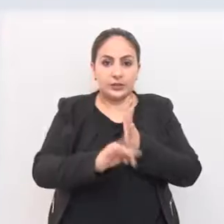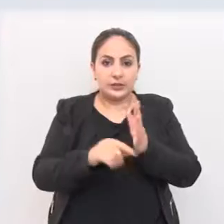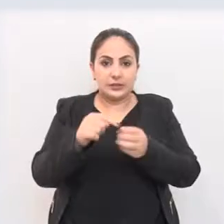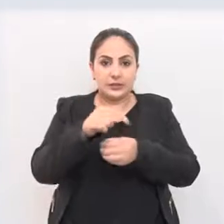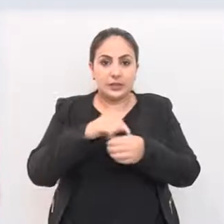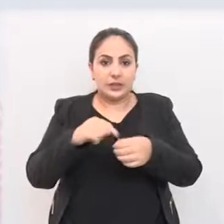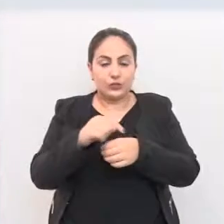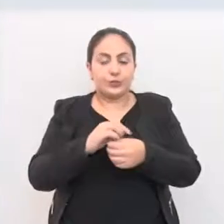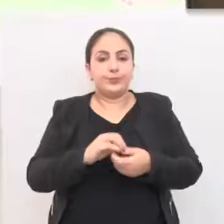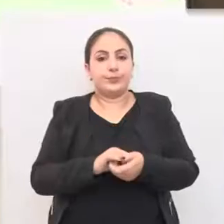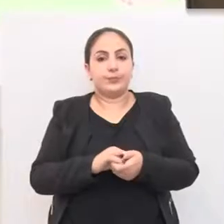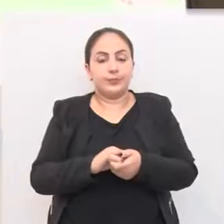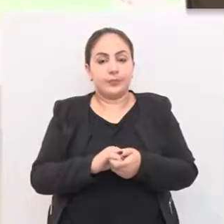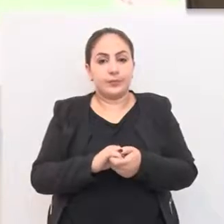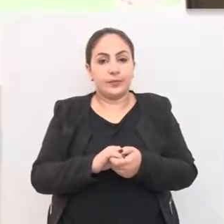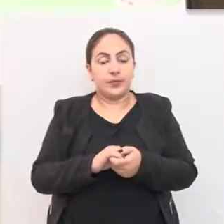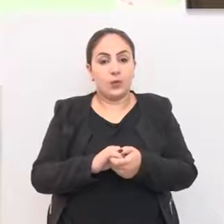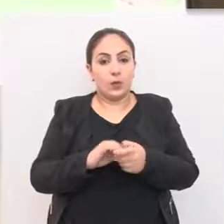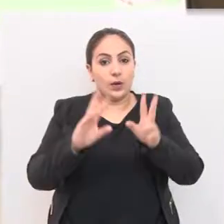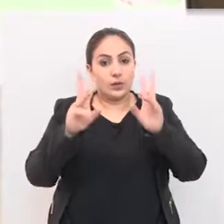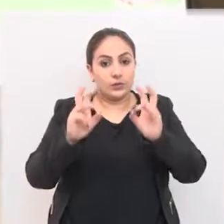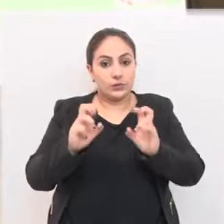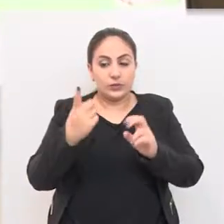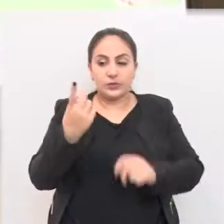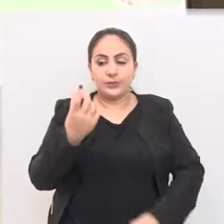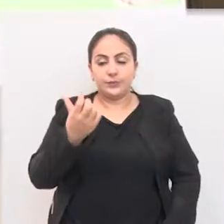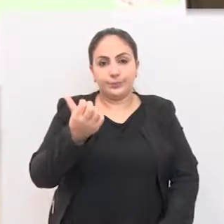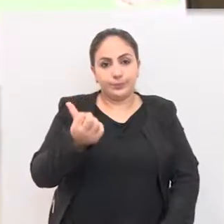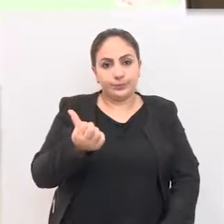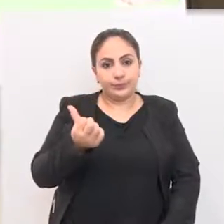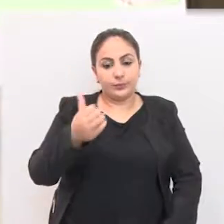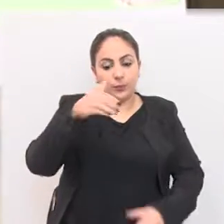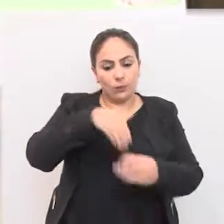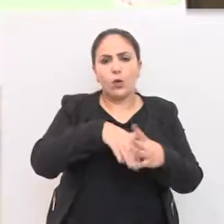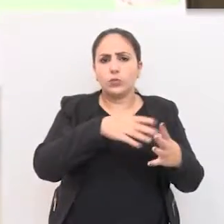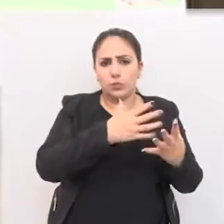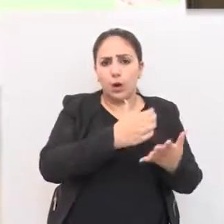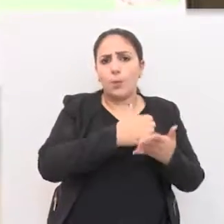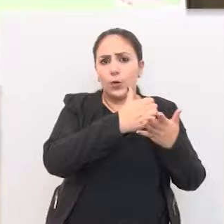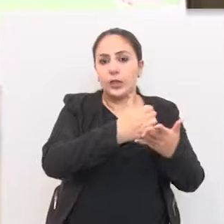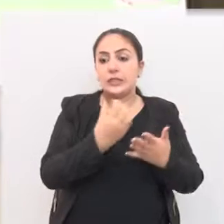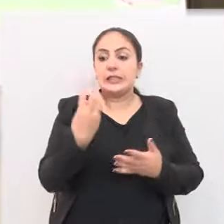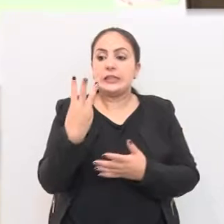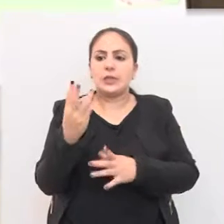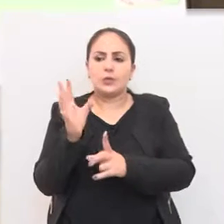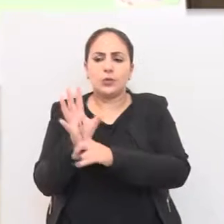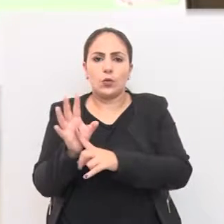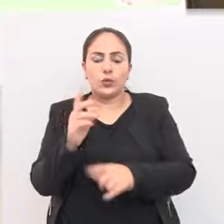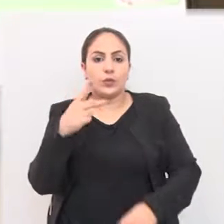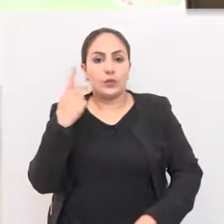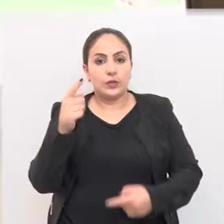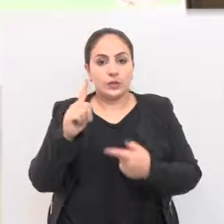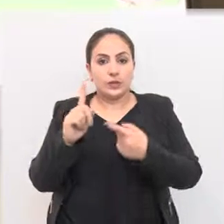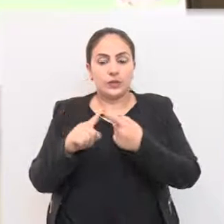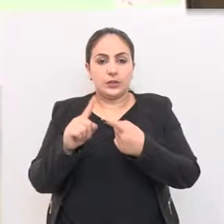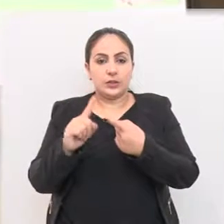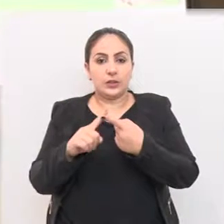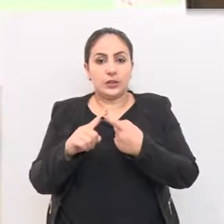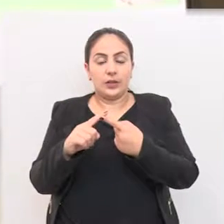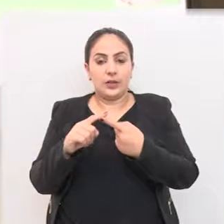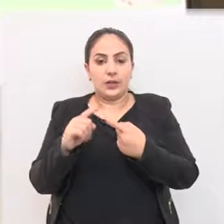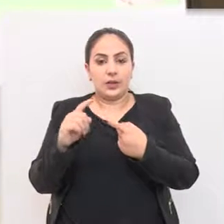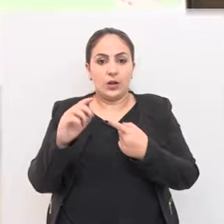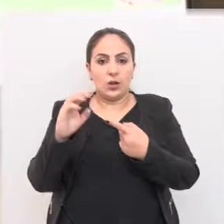da cidade. A matéria recebeu 16 votos favoráveis e 3 contrários, dos vereadores